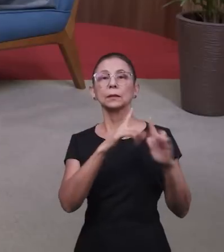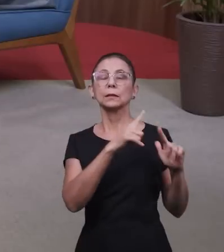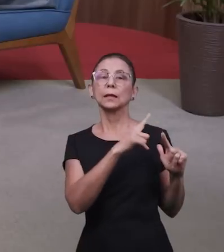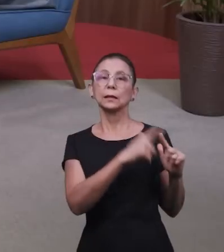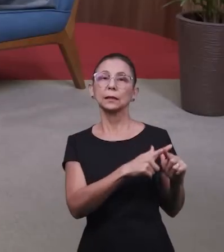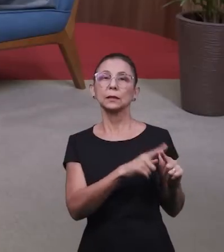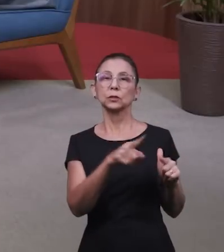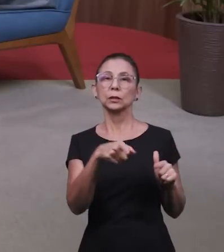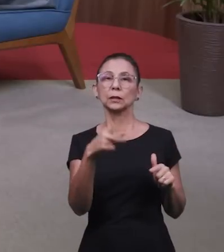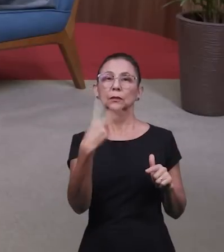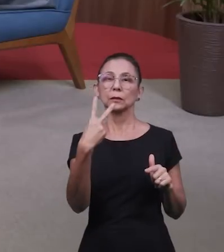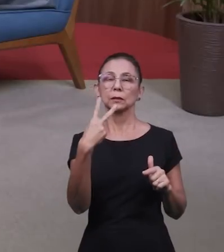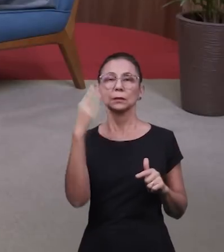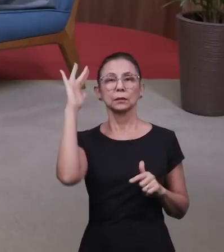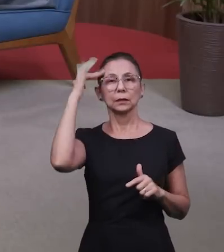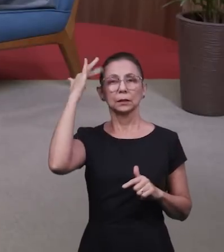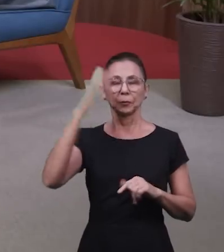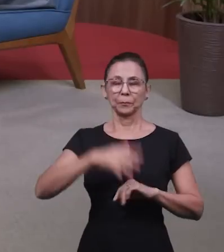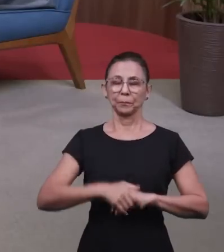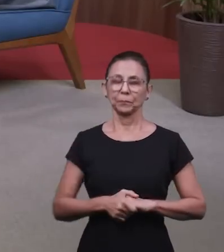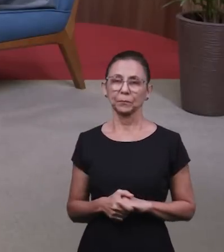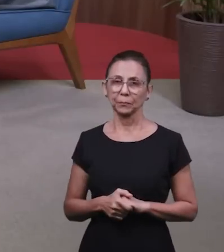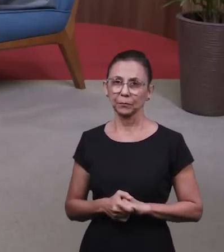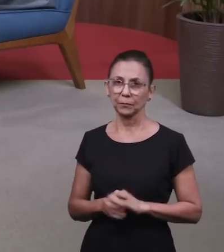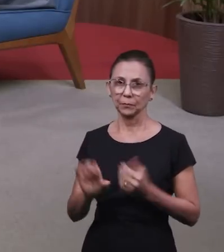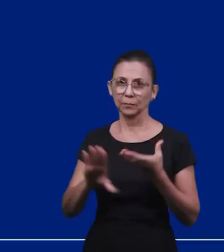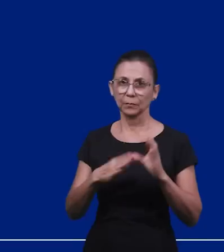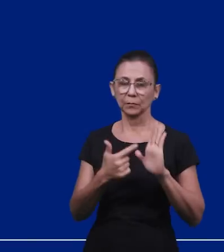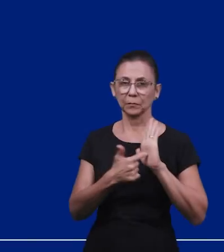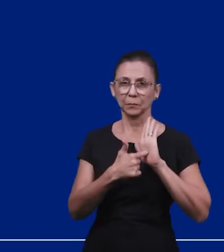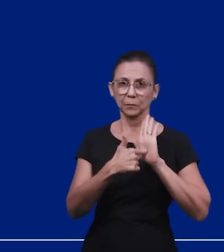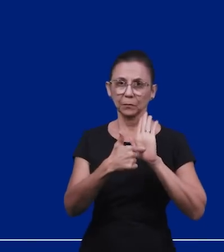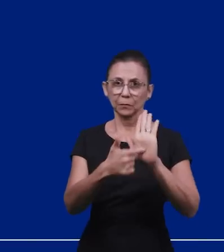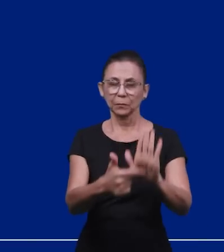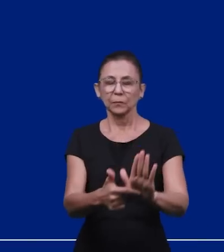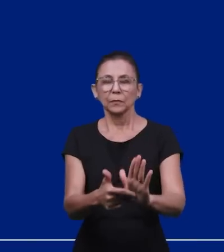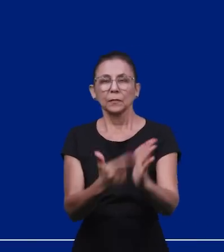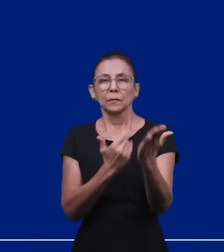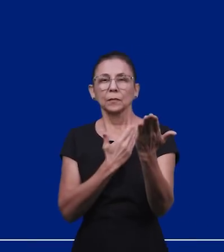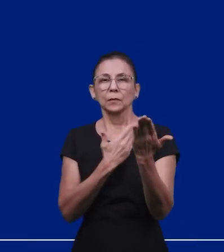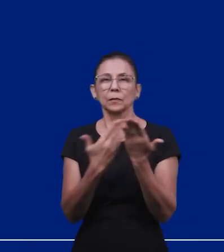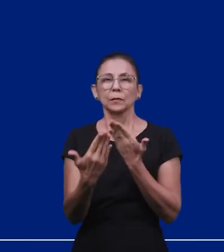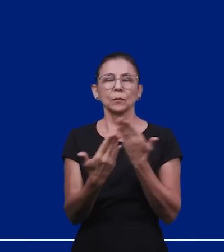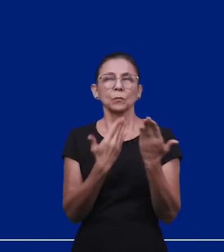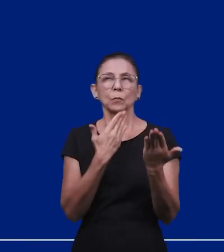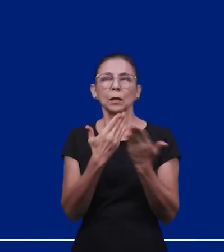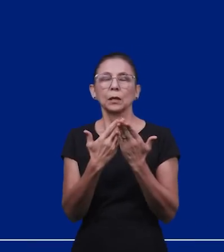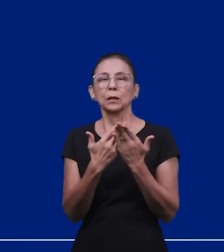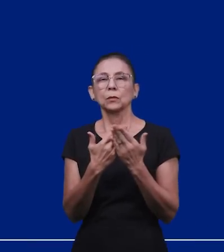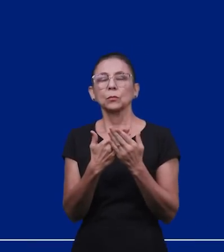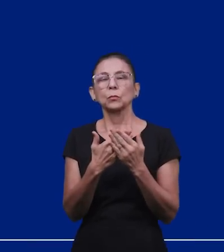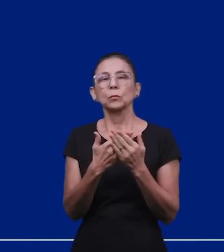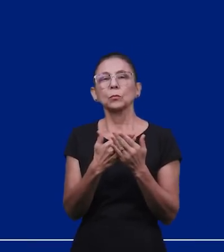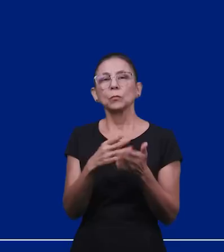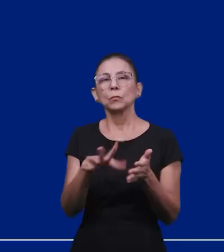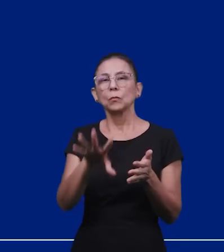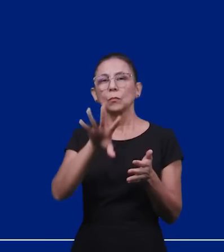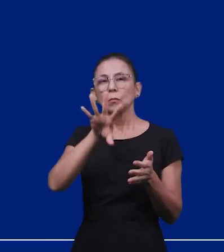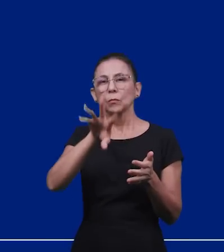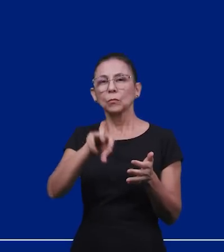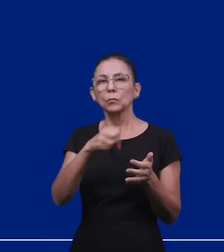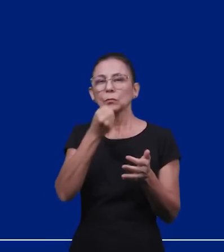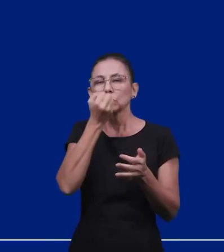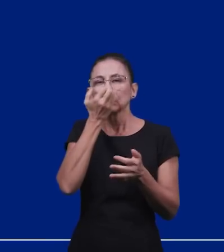está nos assistindo poder entender. Cantares, capítulo 1, verso 3, diz assim: como unguento derramado é o